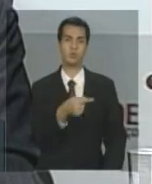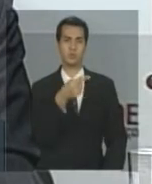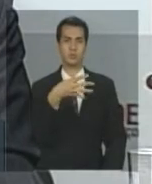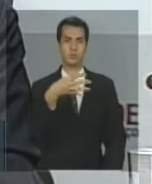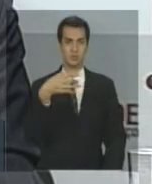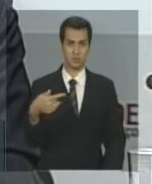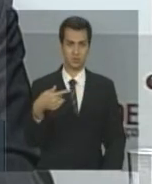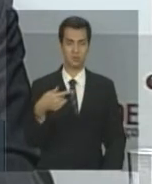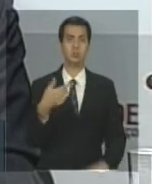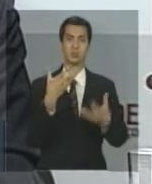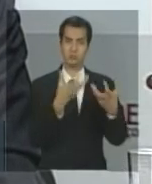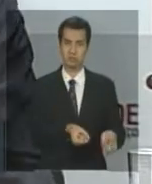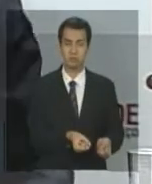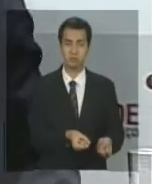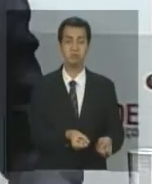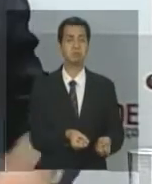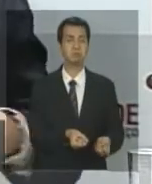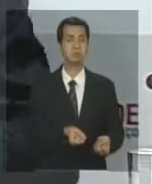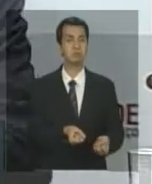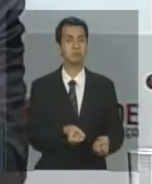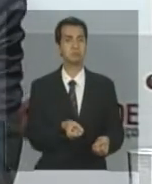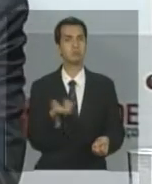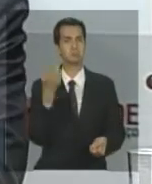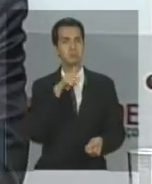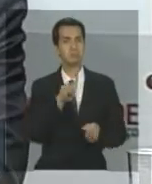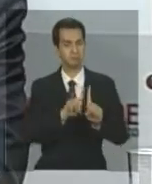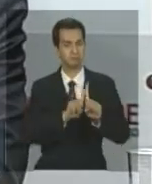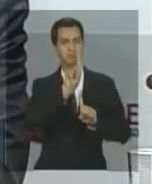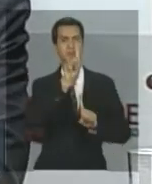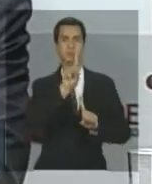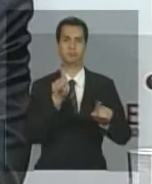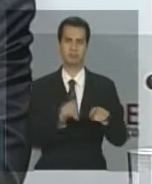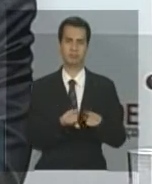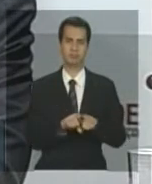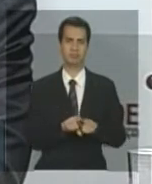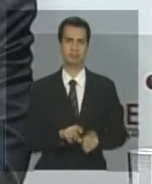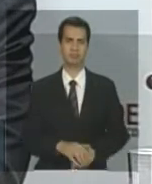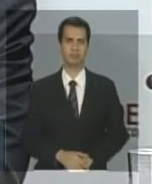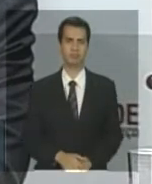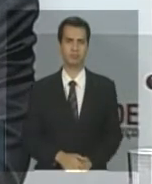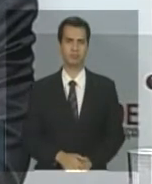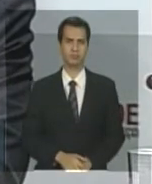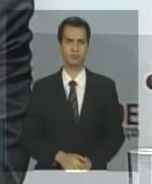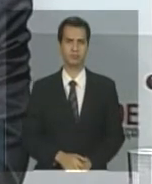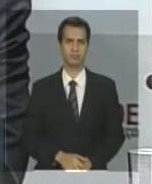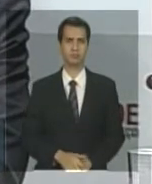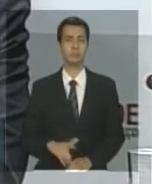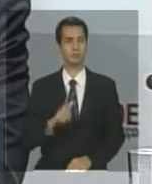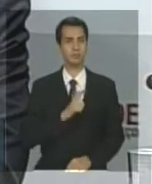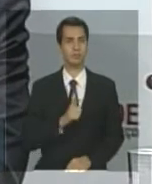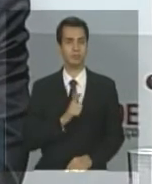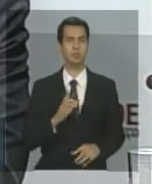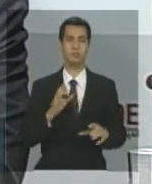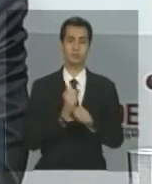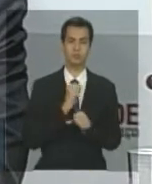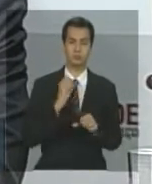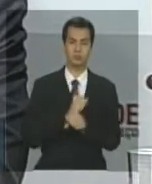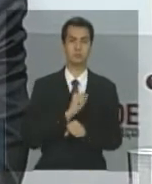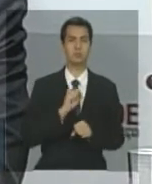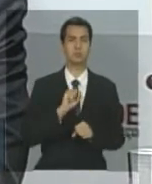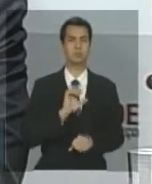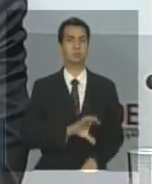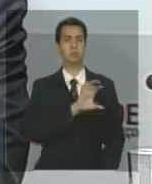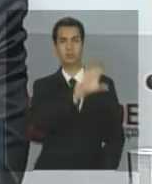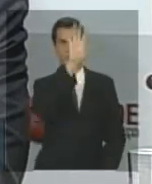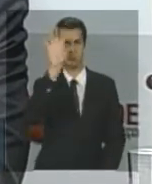11,47. Então, chamar a atenção para esse dado, que é um dado muito importante. Isso tem dados, inclusive, resultados regionais, que nós vamos